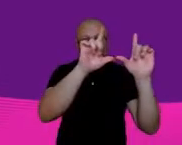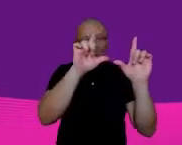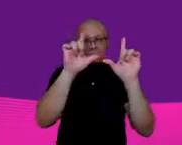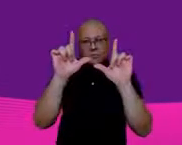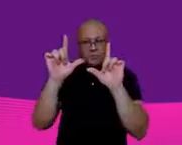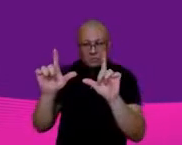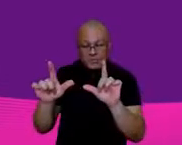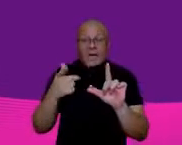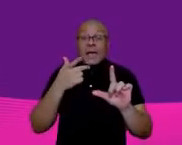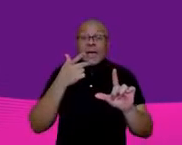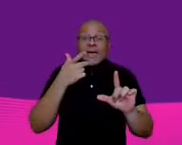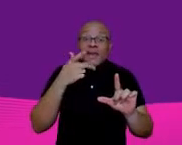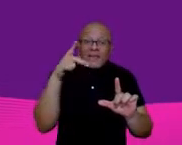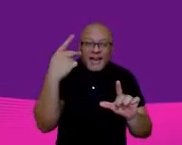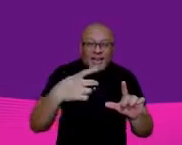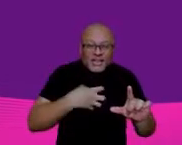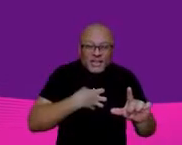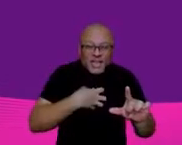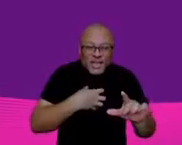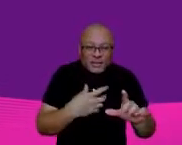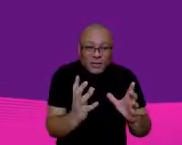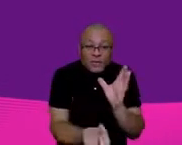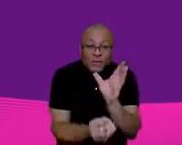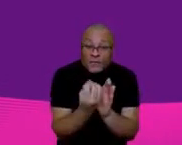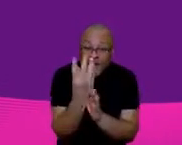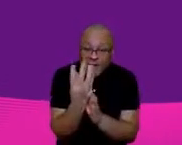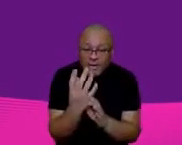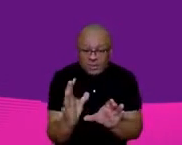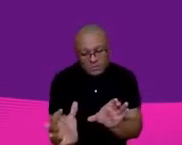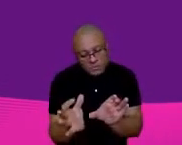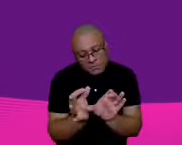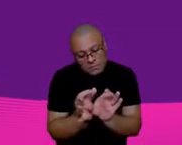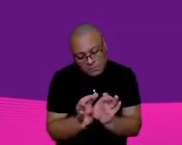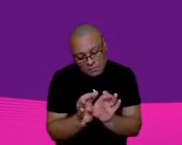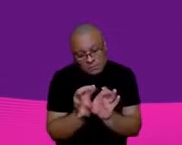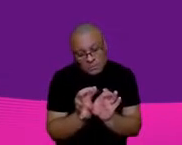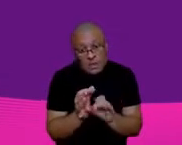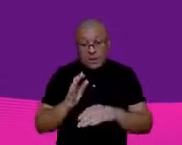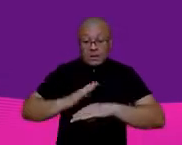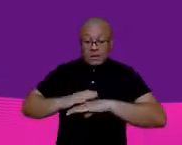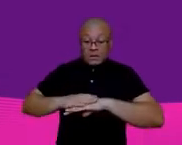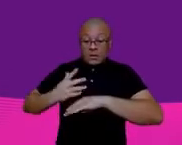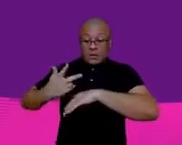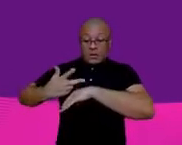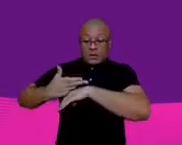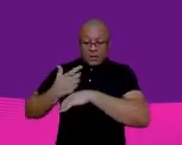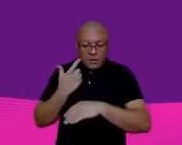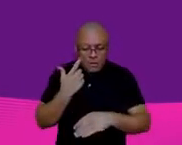a anatomia do paciente. Isso é trazido para o cirurgião